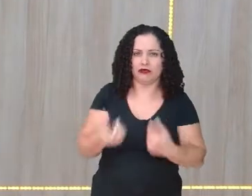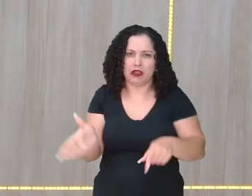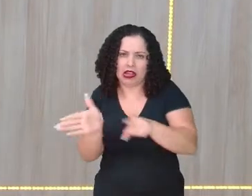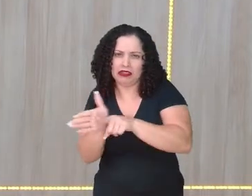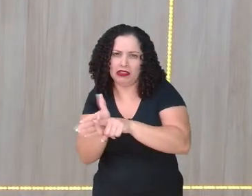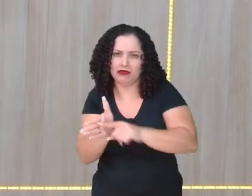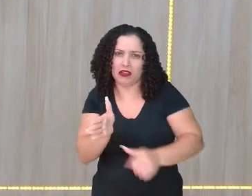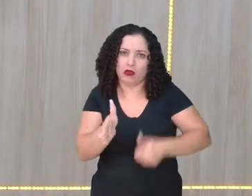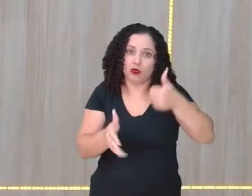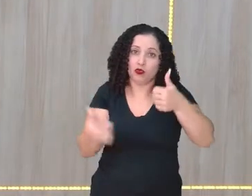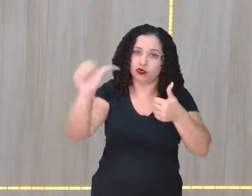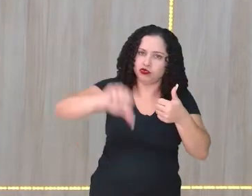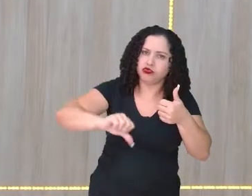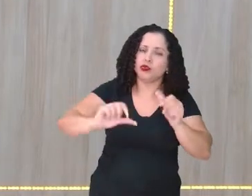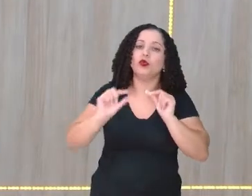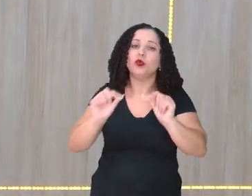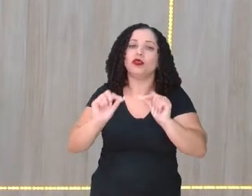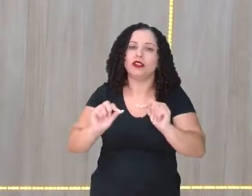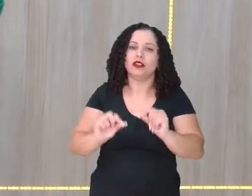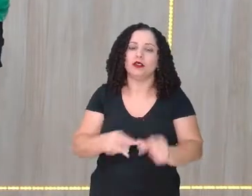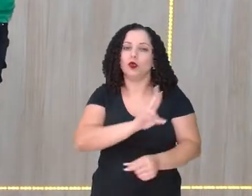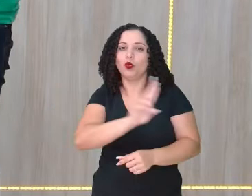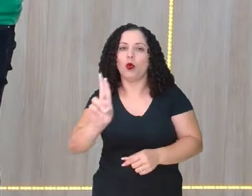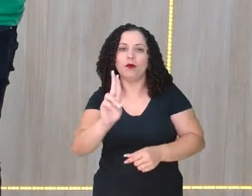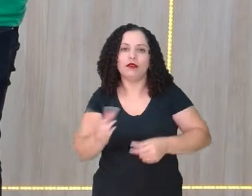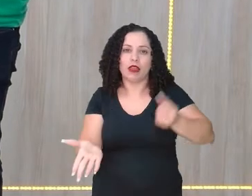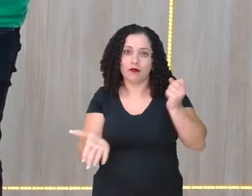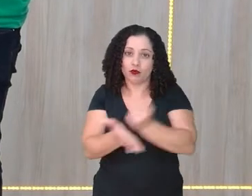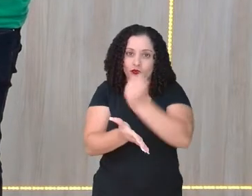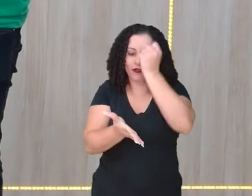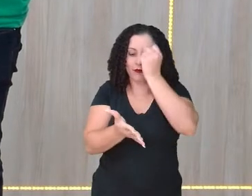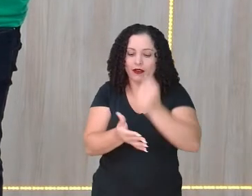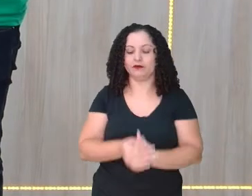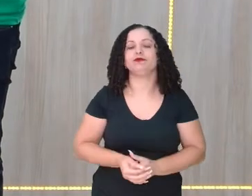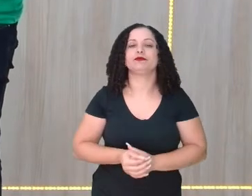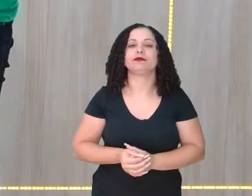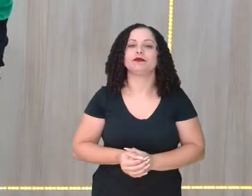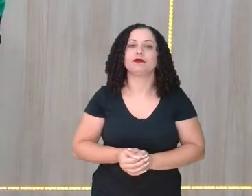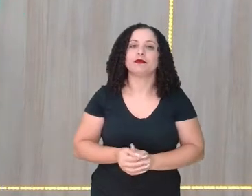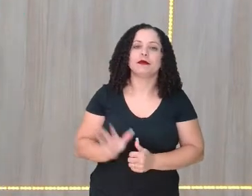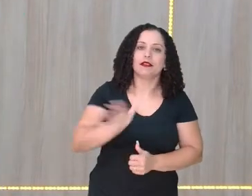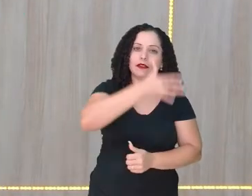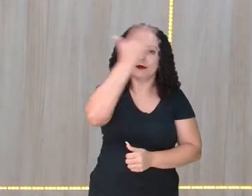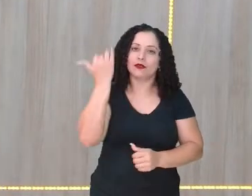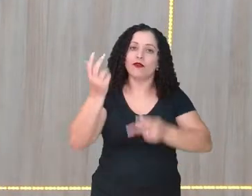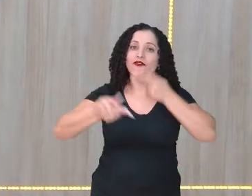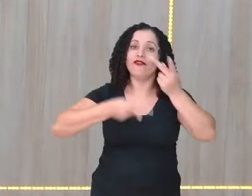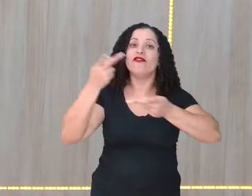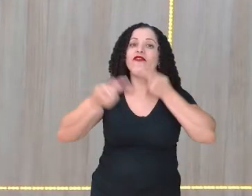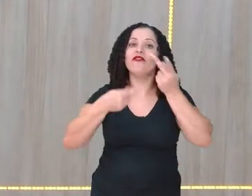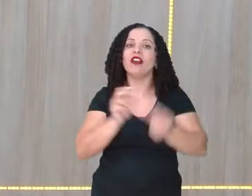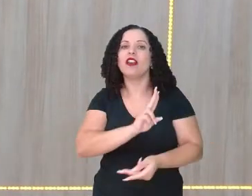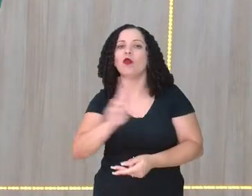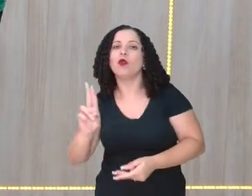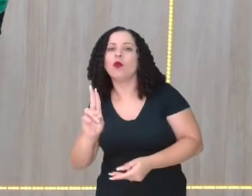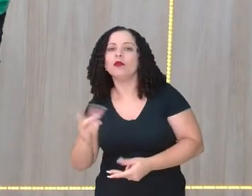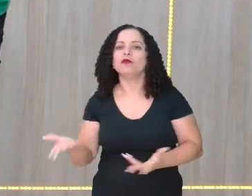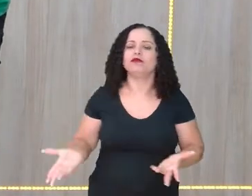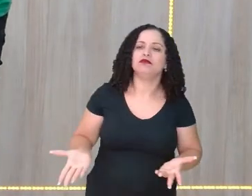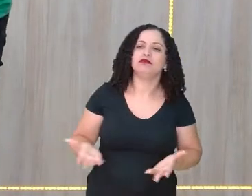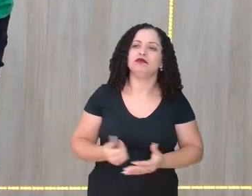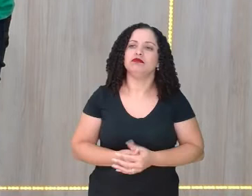confirma, né, meu nome, né? Alguém estava lá e diz o meu nome, tenta dizer, e aí quando eu chego, fala